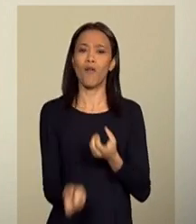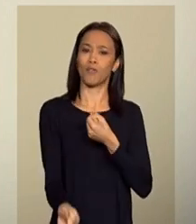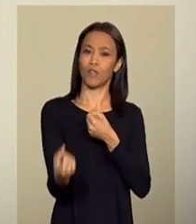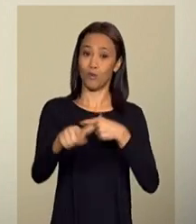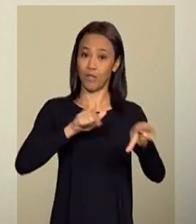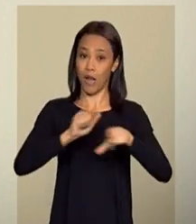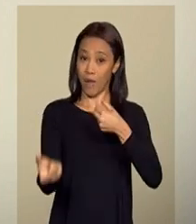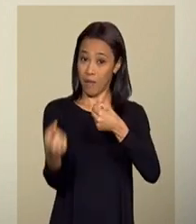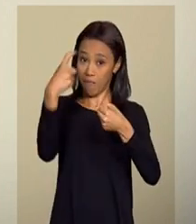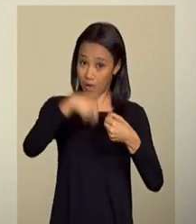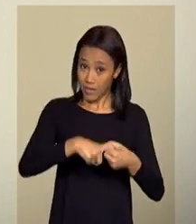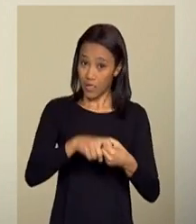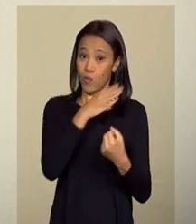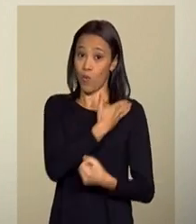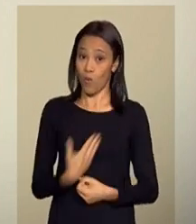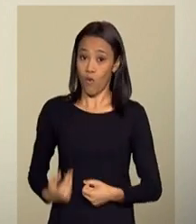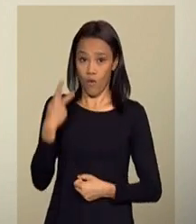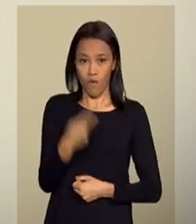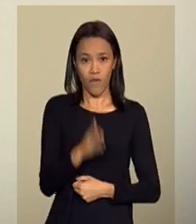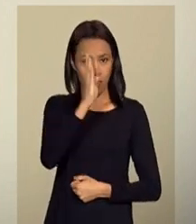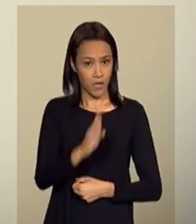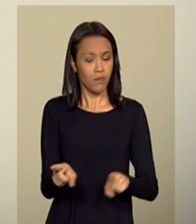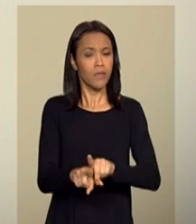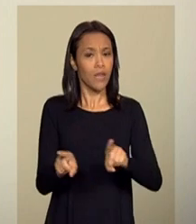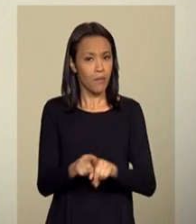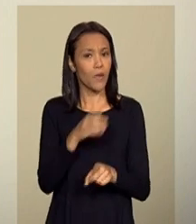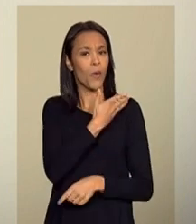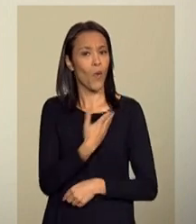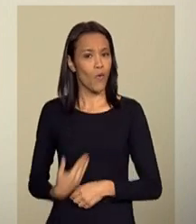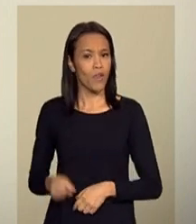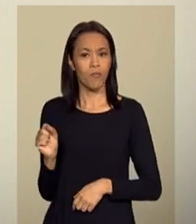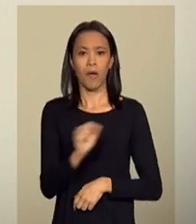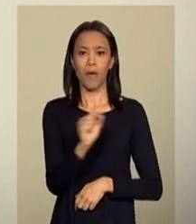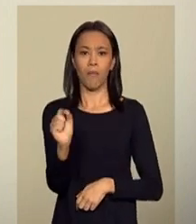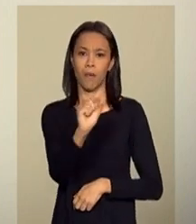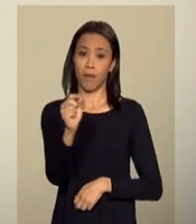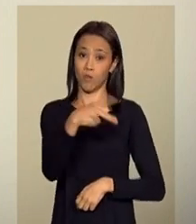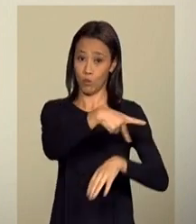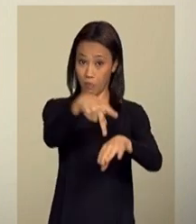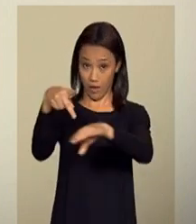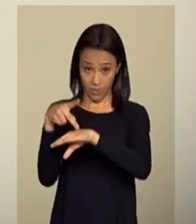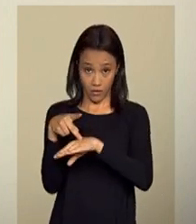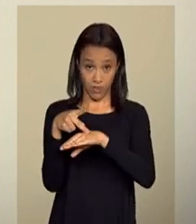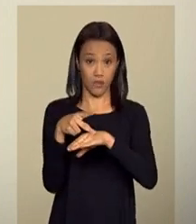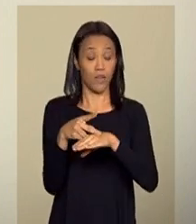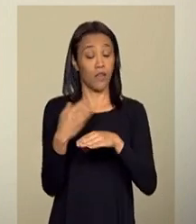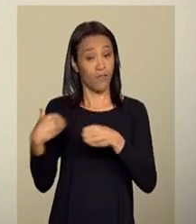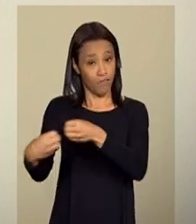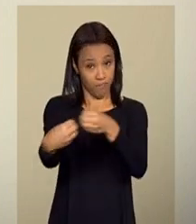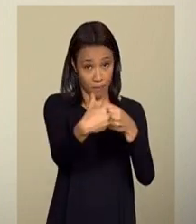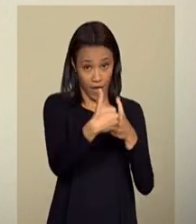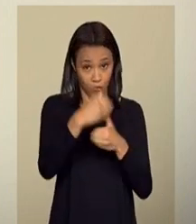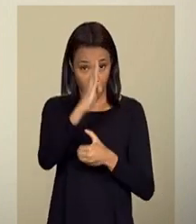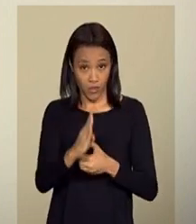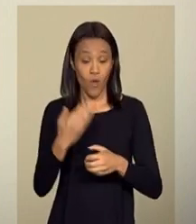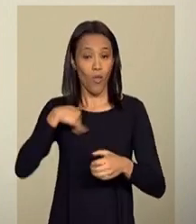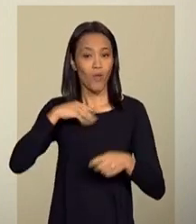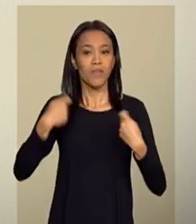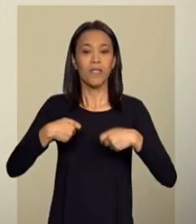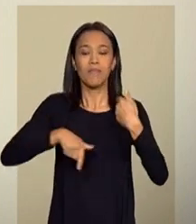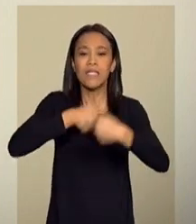parceria entre o governo brasileiro e o governo dos países vizinhos nós temos Luciano de trabalhar